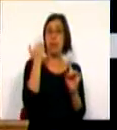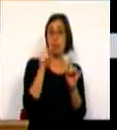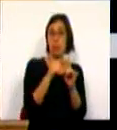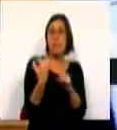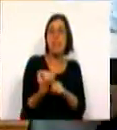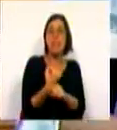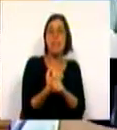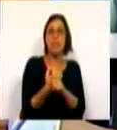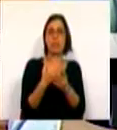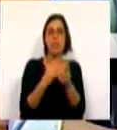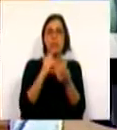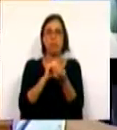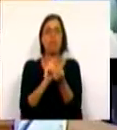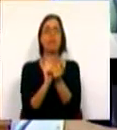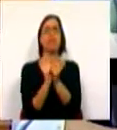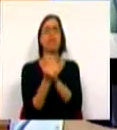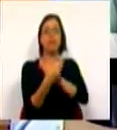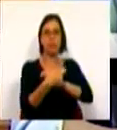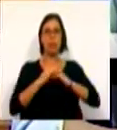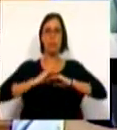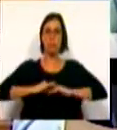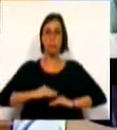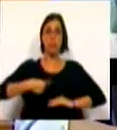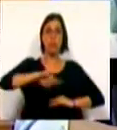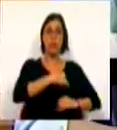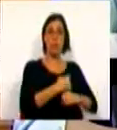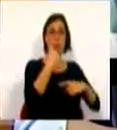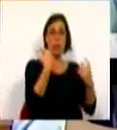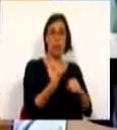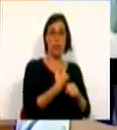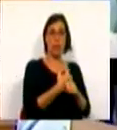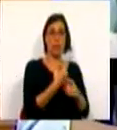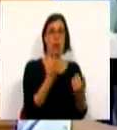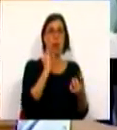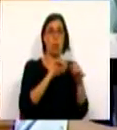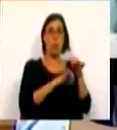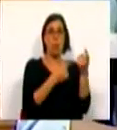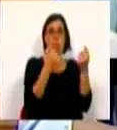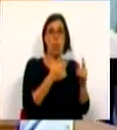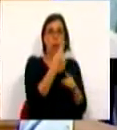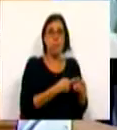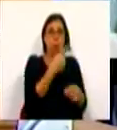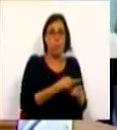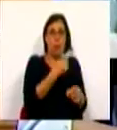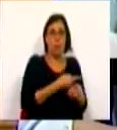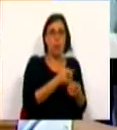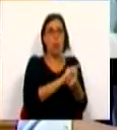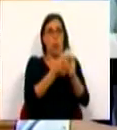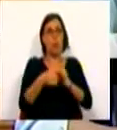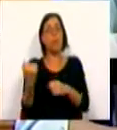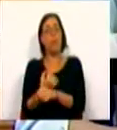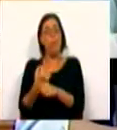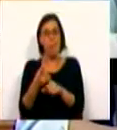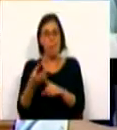ao serviço da transformação, aliviando os funcionários públicos de tarefas pouco qualificadas e rotineiras e tornando os